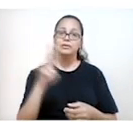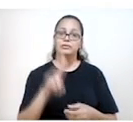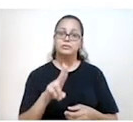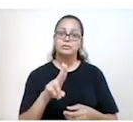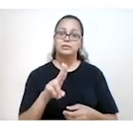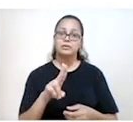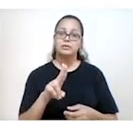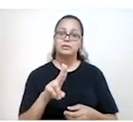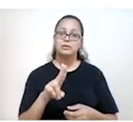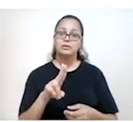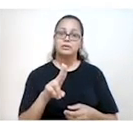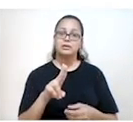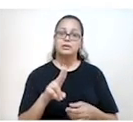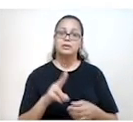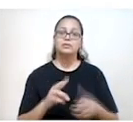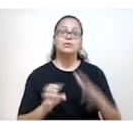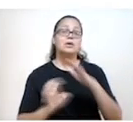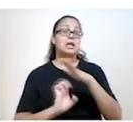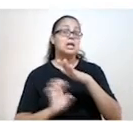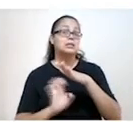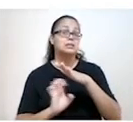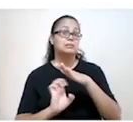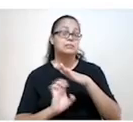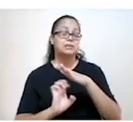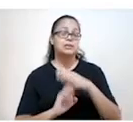em grandes empresas ou na economia,